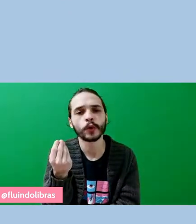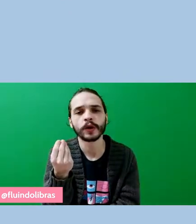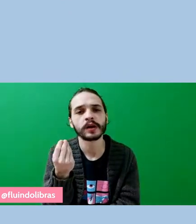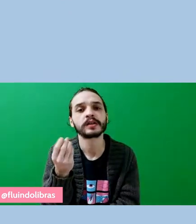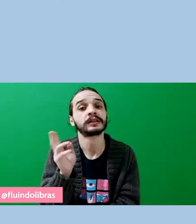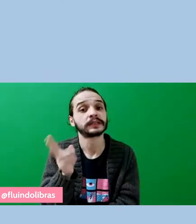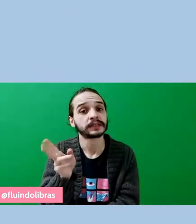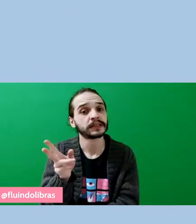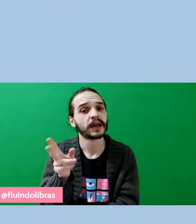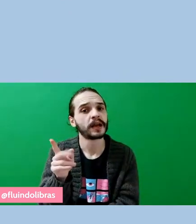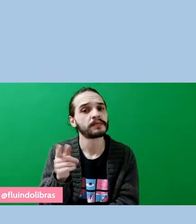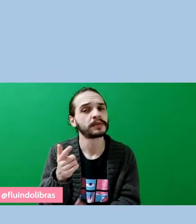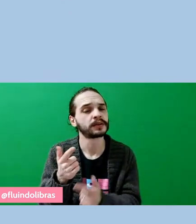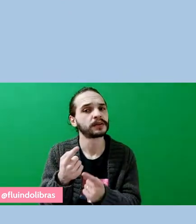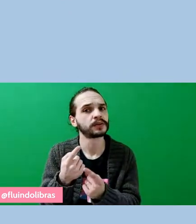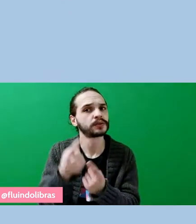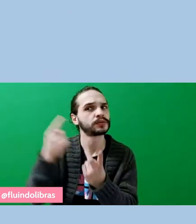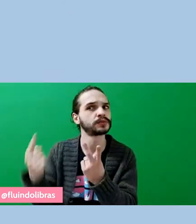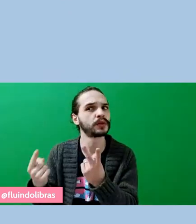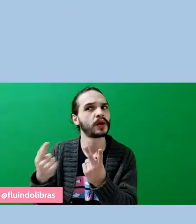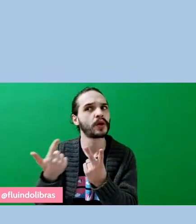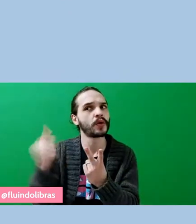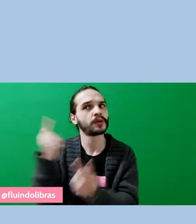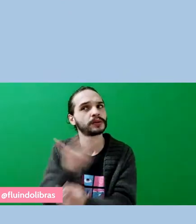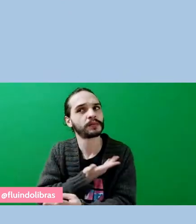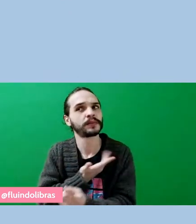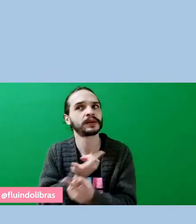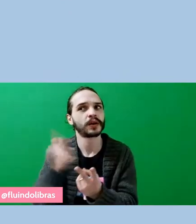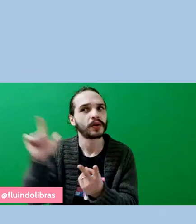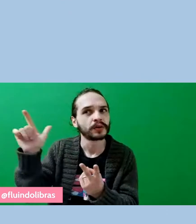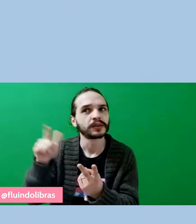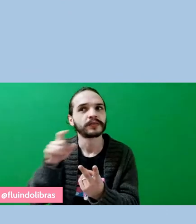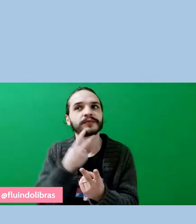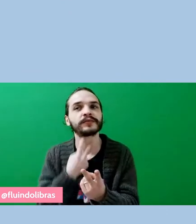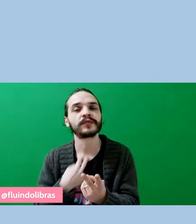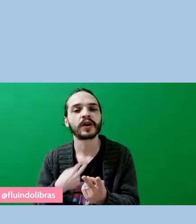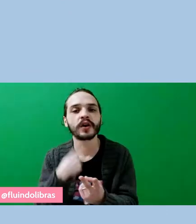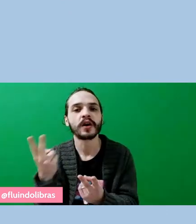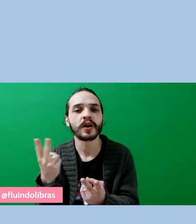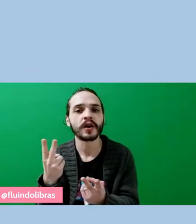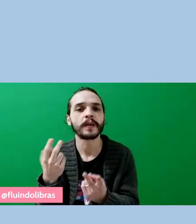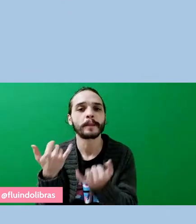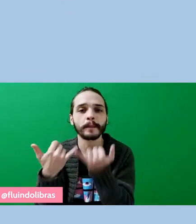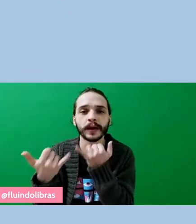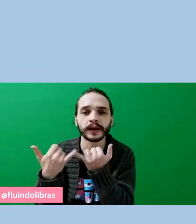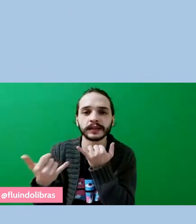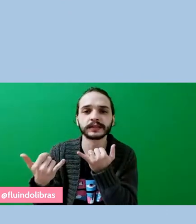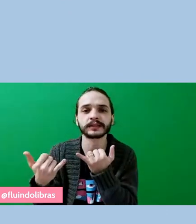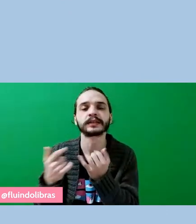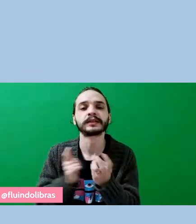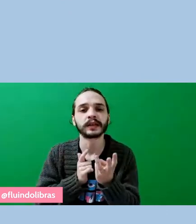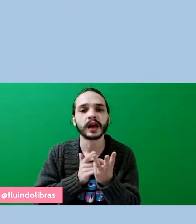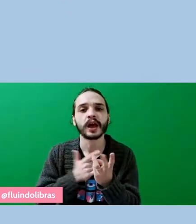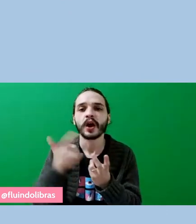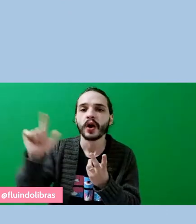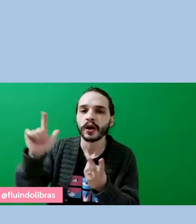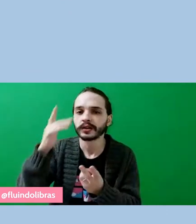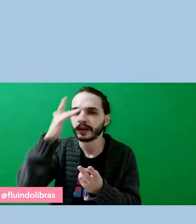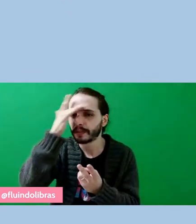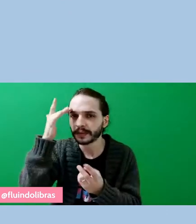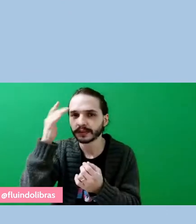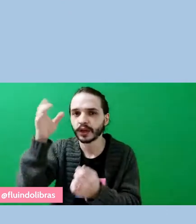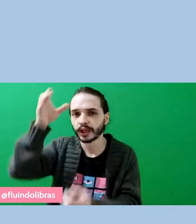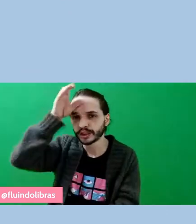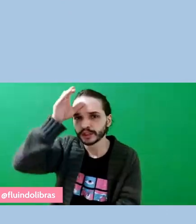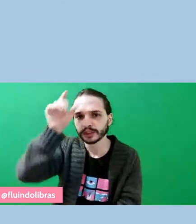sempre essa outra, né? Tem essa outra amiga, tem essa outra voz, tem essa outra pessoa que parece com aquela, tem aquela outra pessoa que é o tio